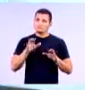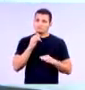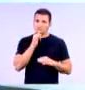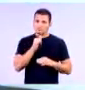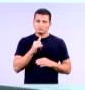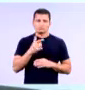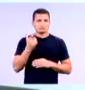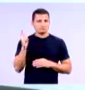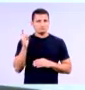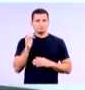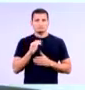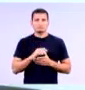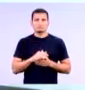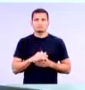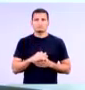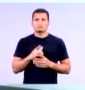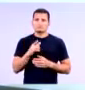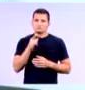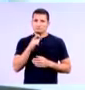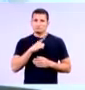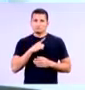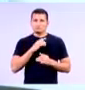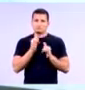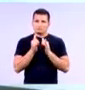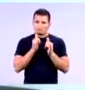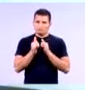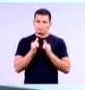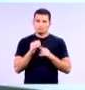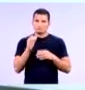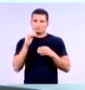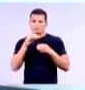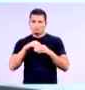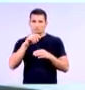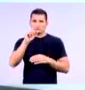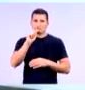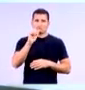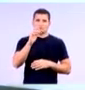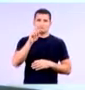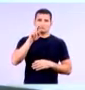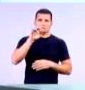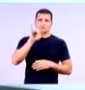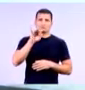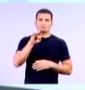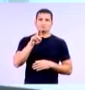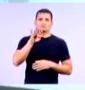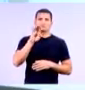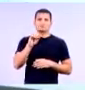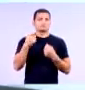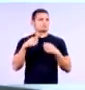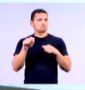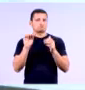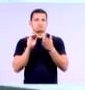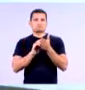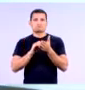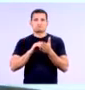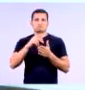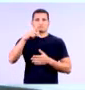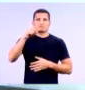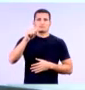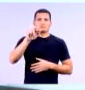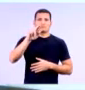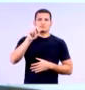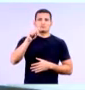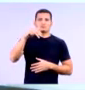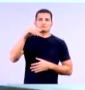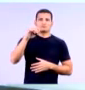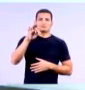outro caso, você tem uma informação que está nos atributos, você não precisa passar como parâmetro aquela informação que já está nos atributos. Você utiliza o